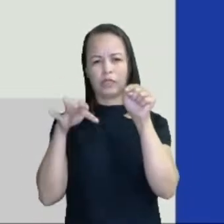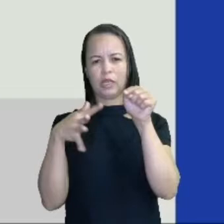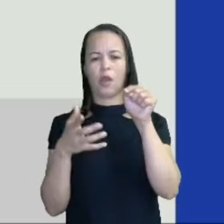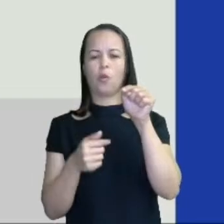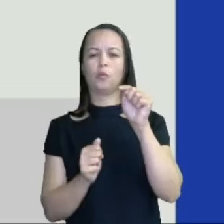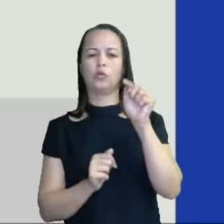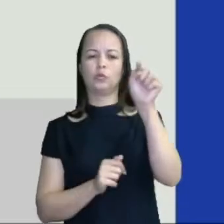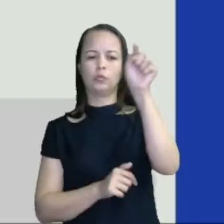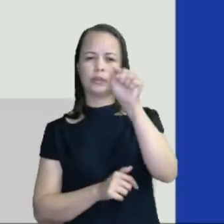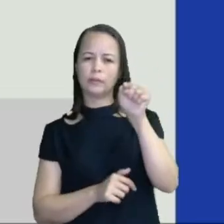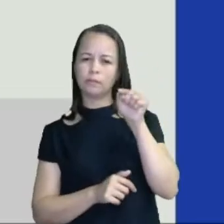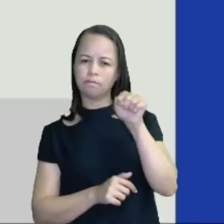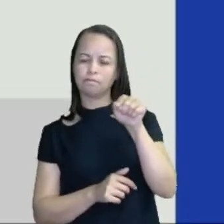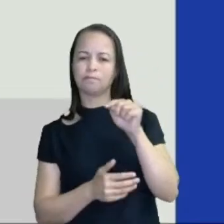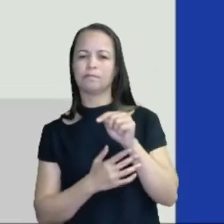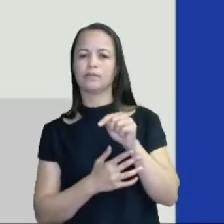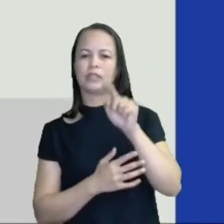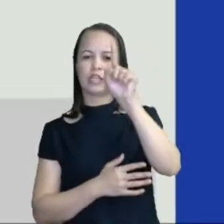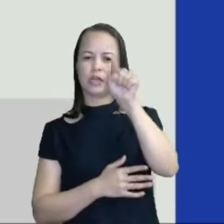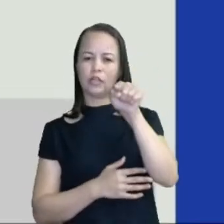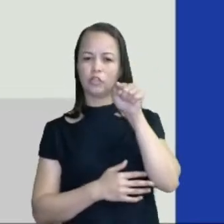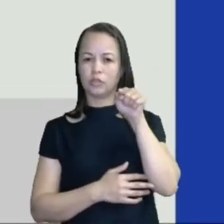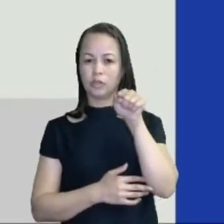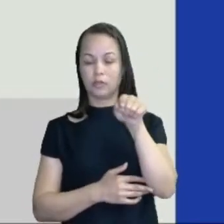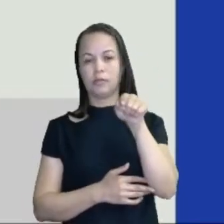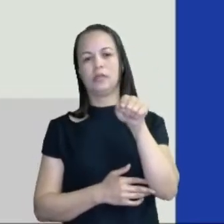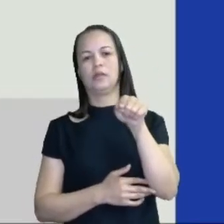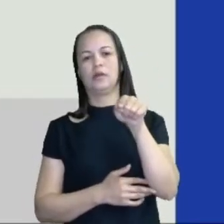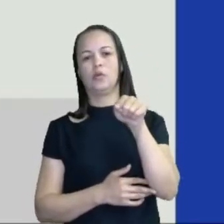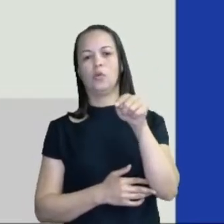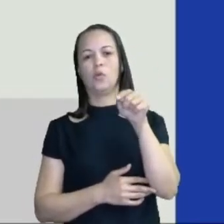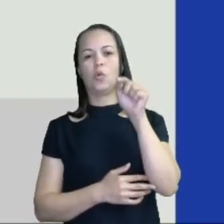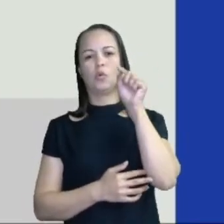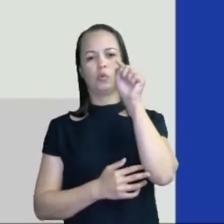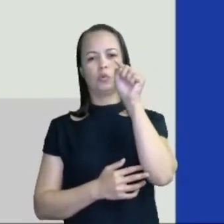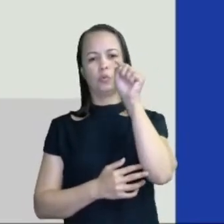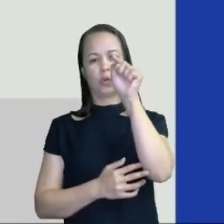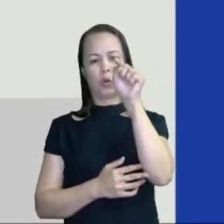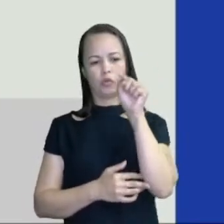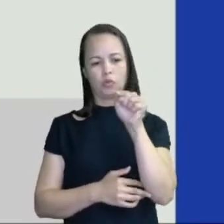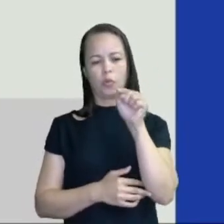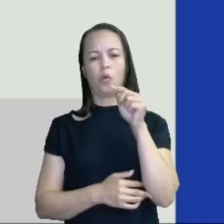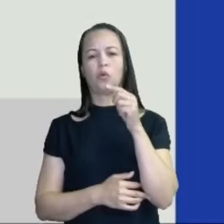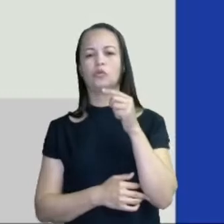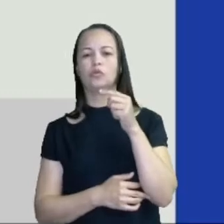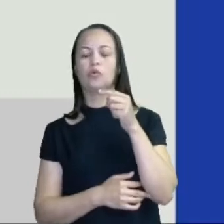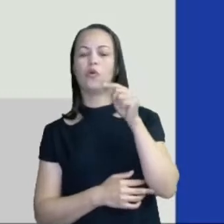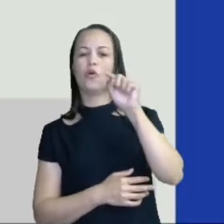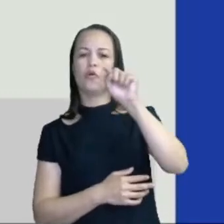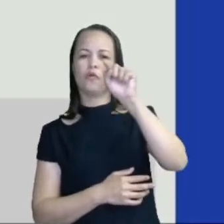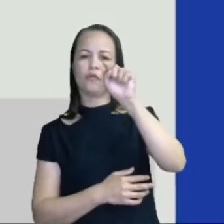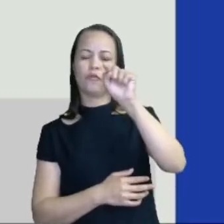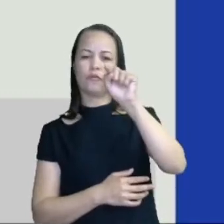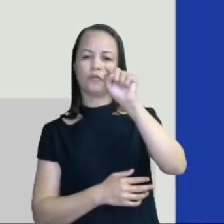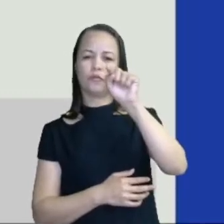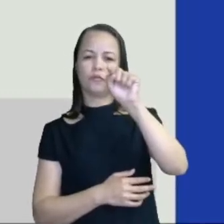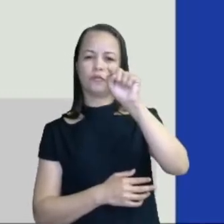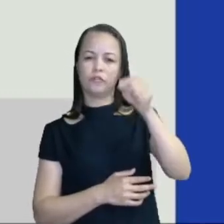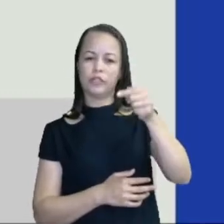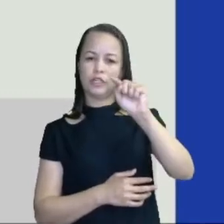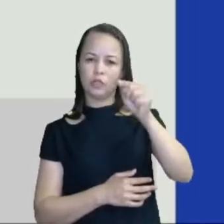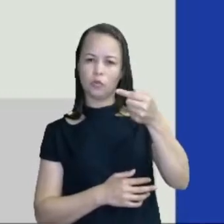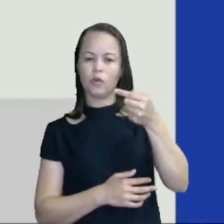de interrogação, ponto de exclamação, dois pontos, vírgula, reticências e